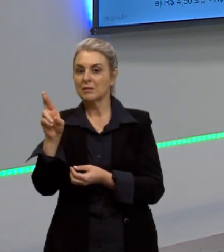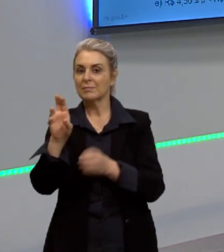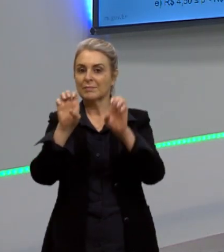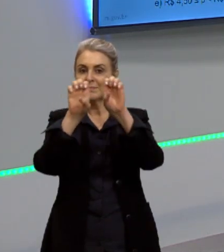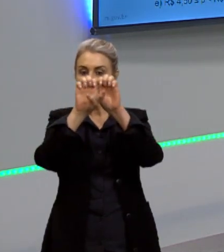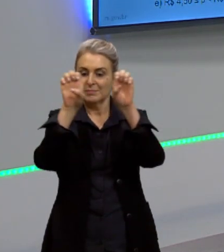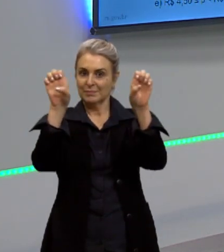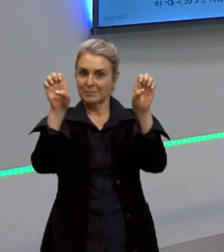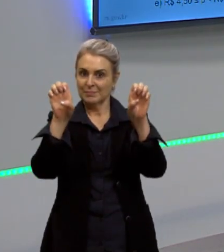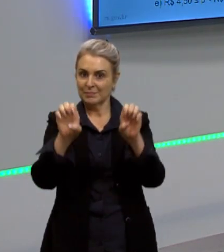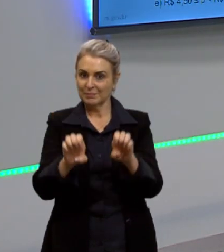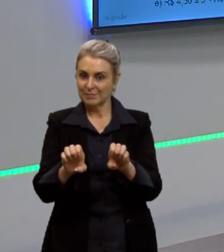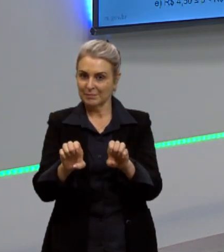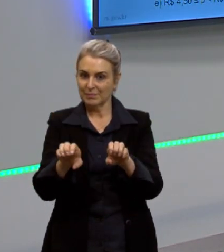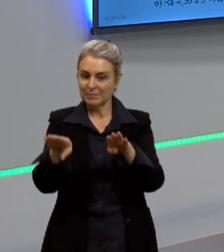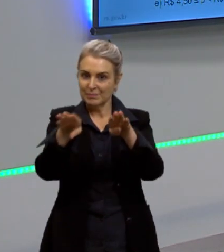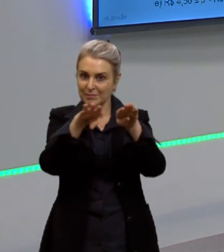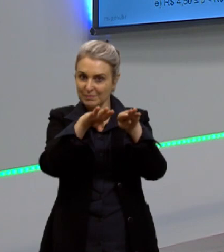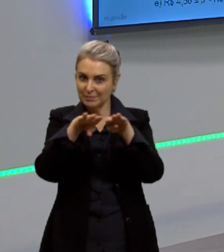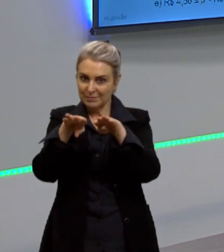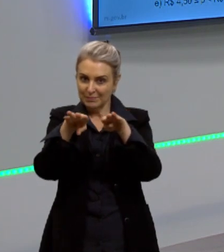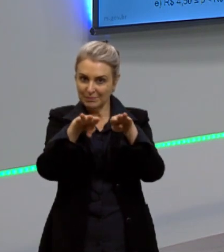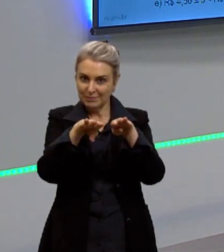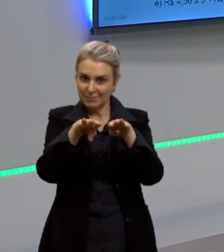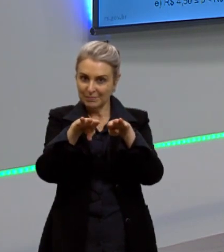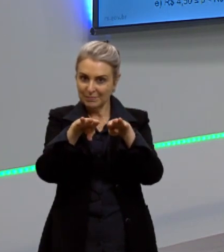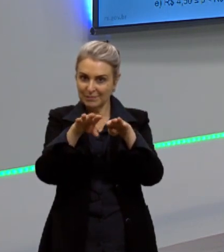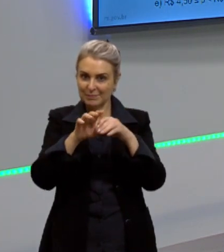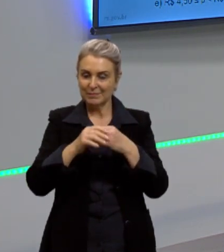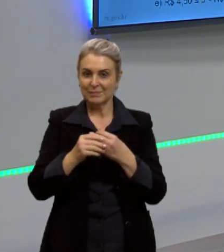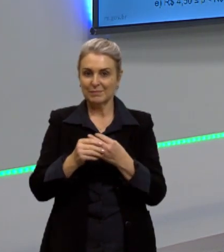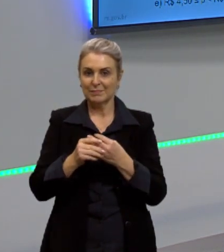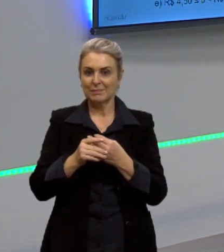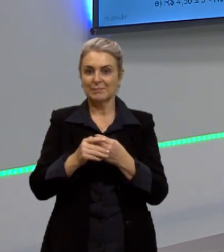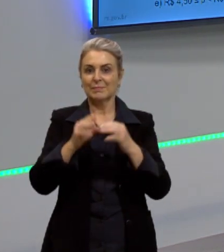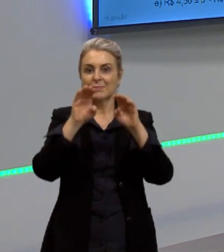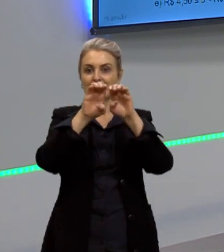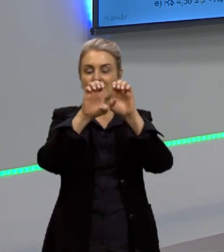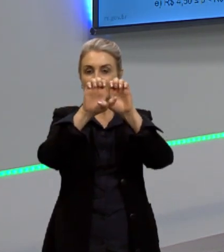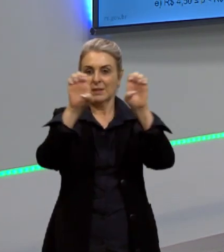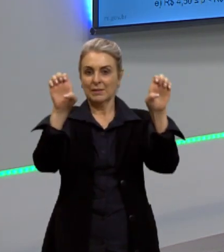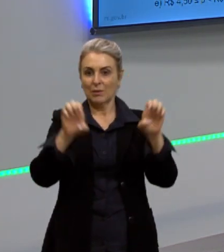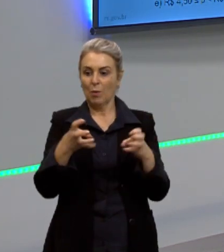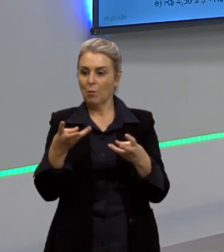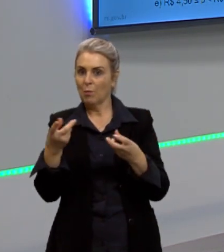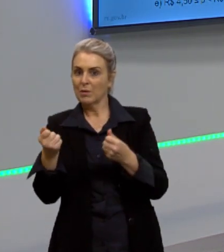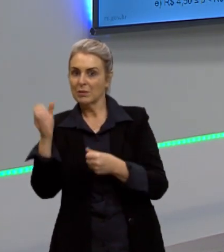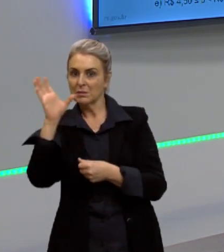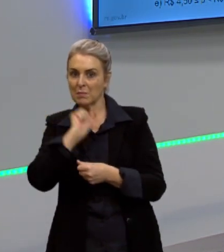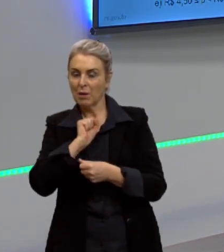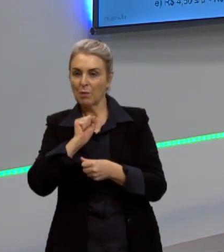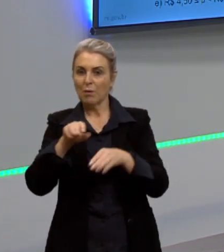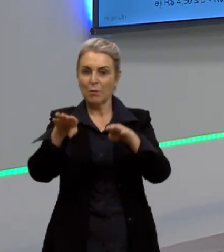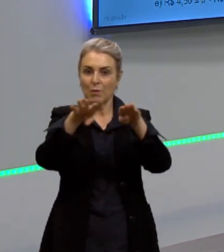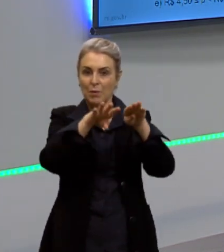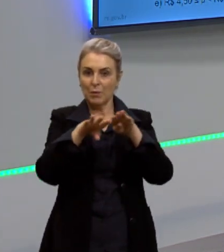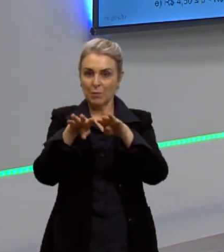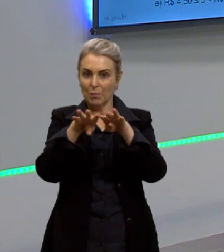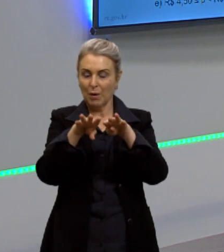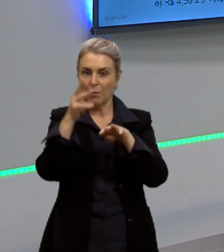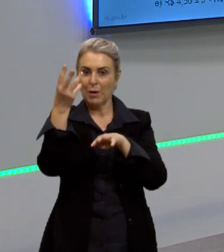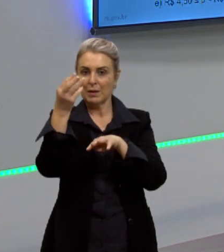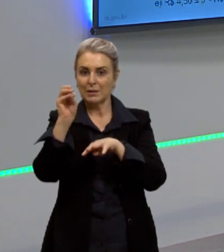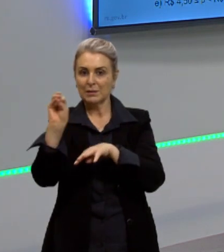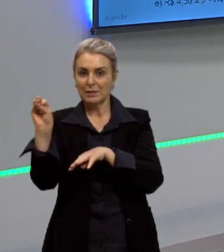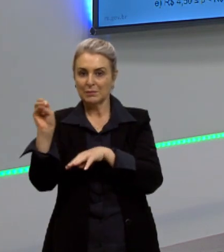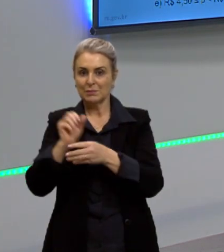equação e igualamos a 300, certo? A equação da quantidade de pães igual a 300, que ele não pode